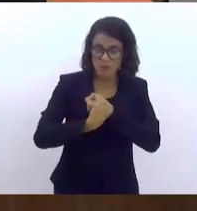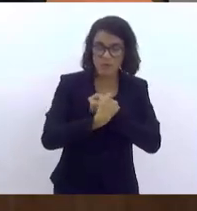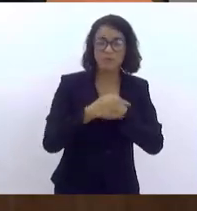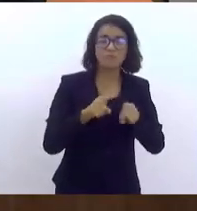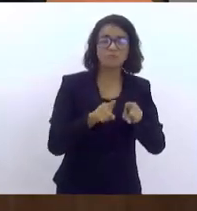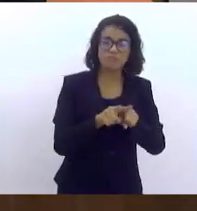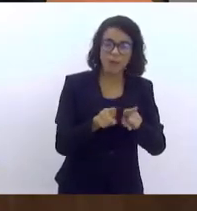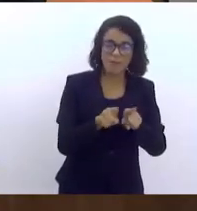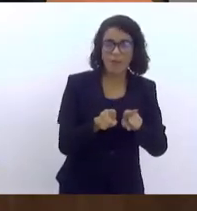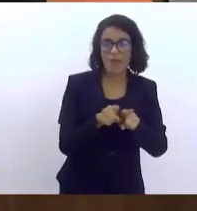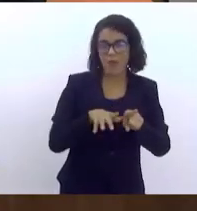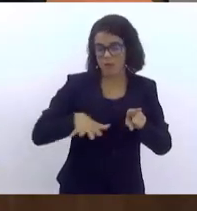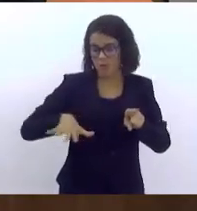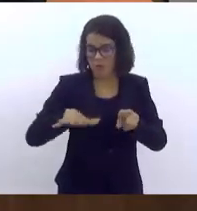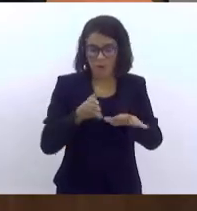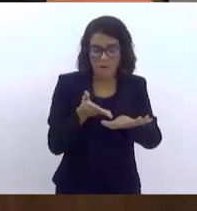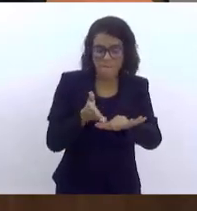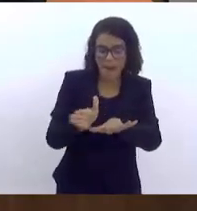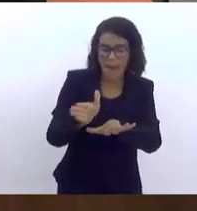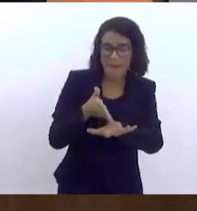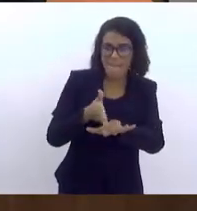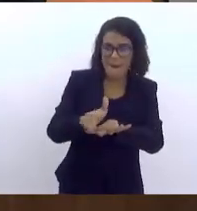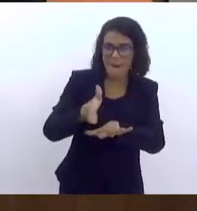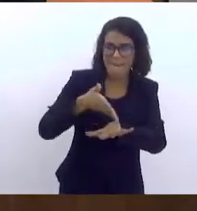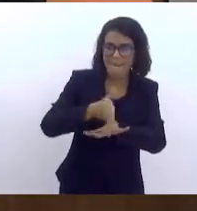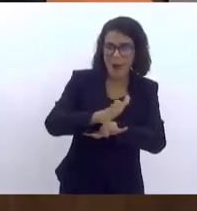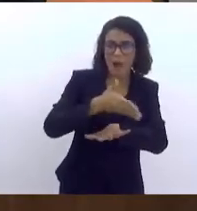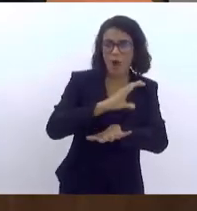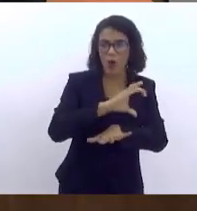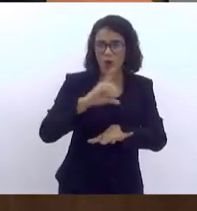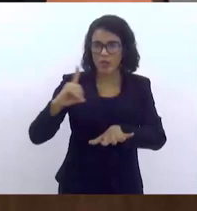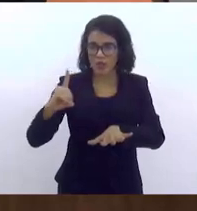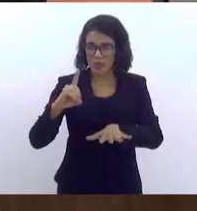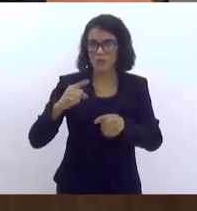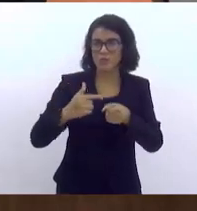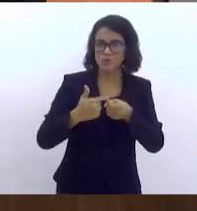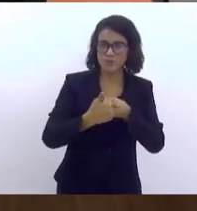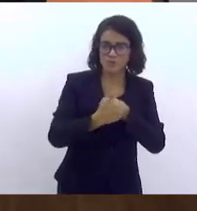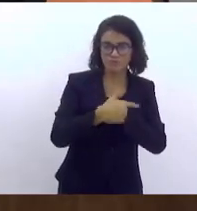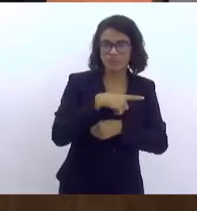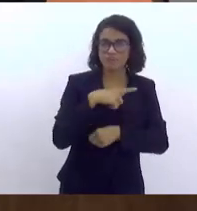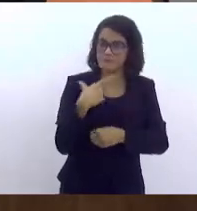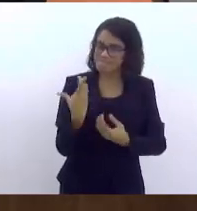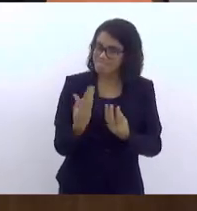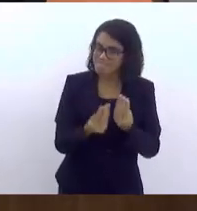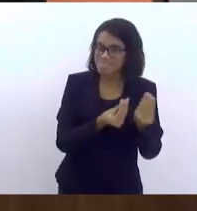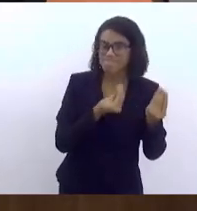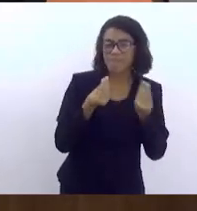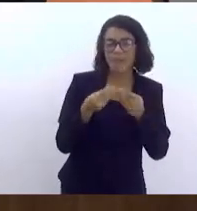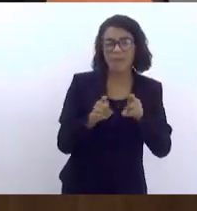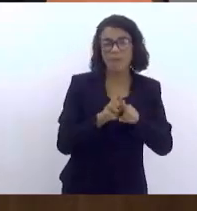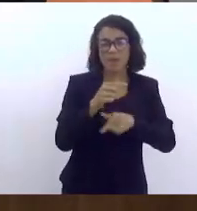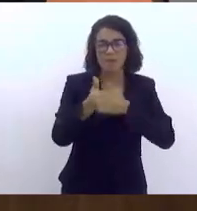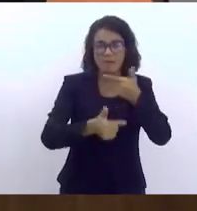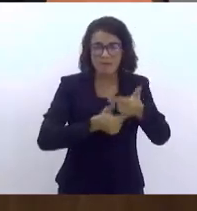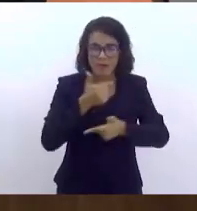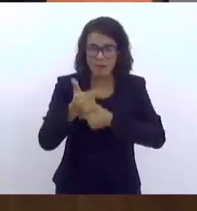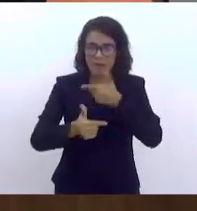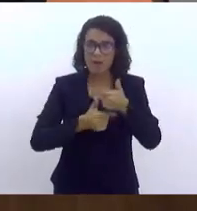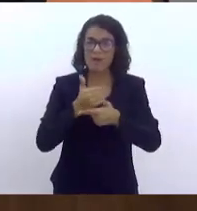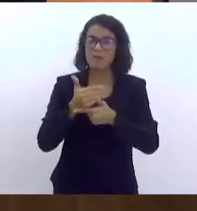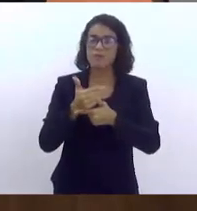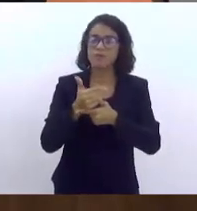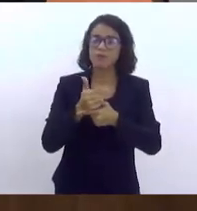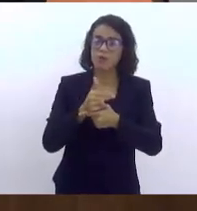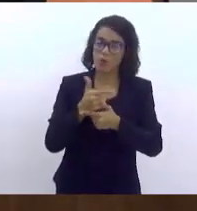uma rede capilarizada de coordenadoras municipais que são sensíveis a temática e estamos trabalhando por conta